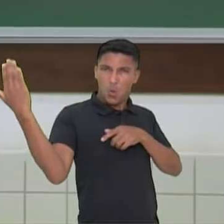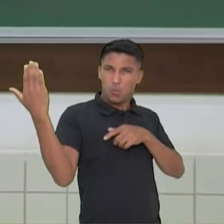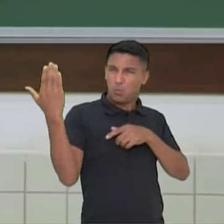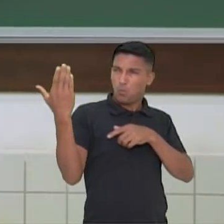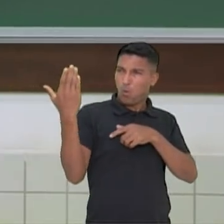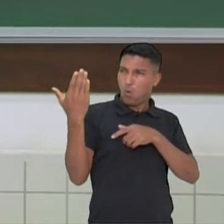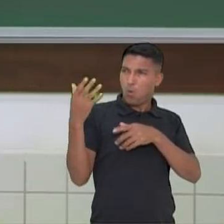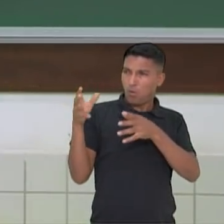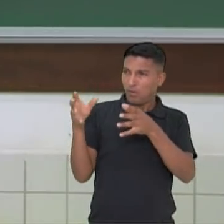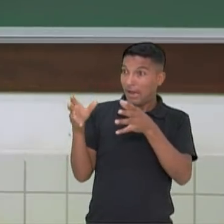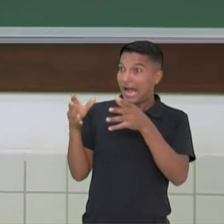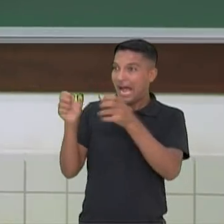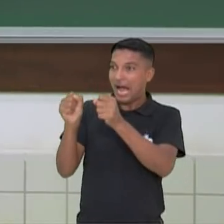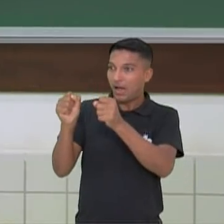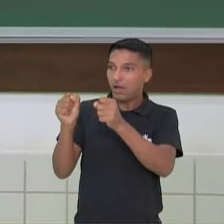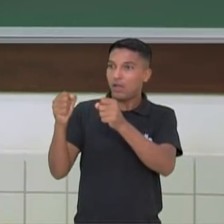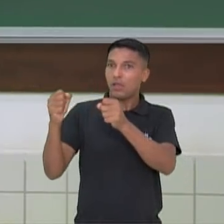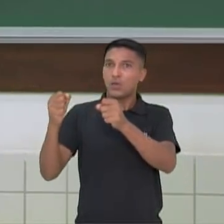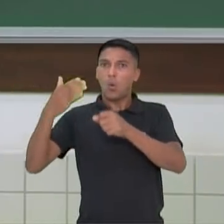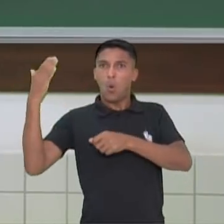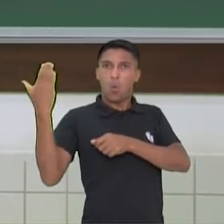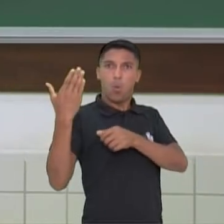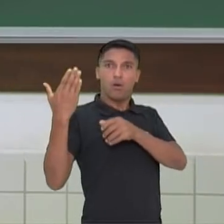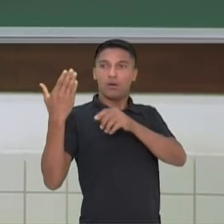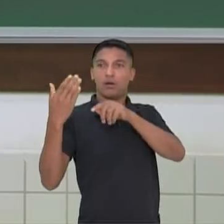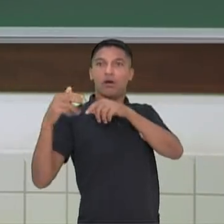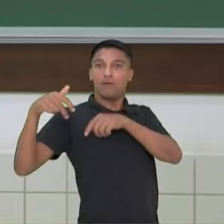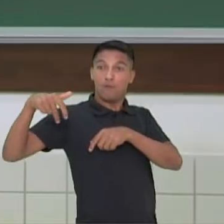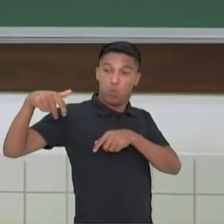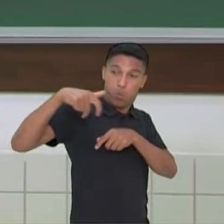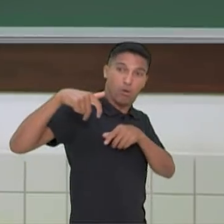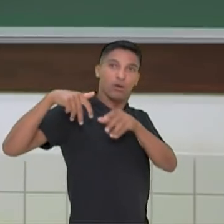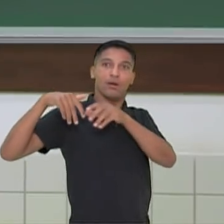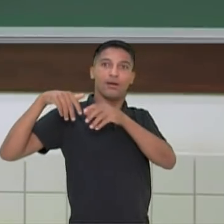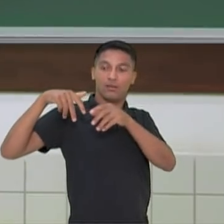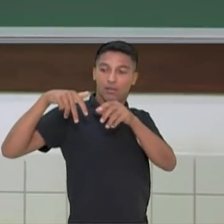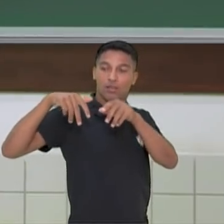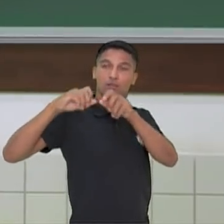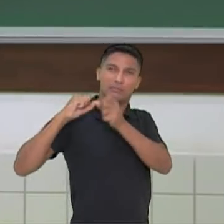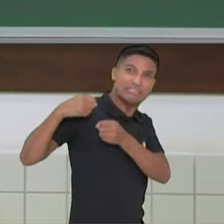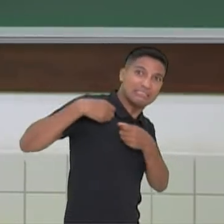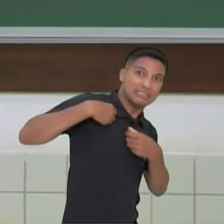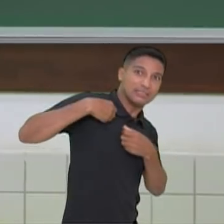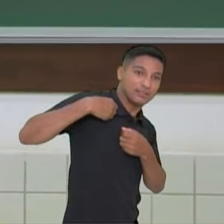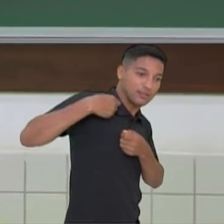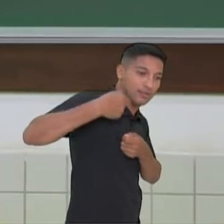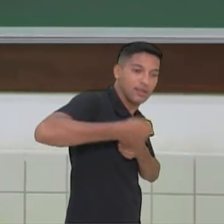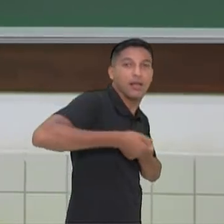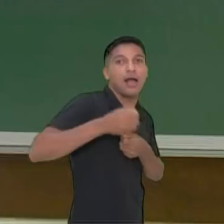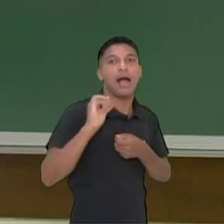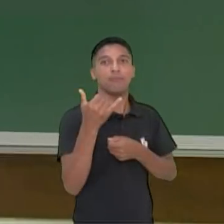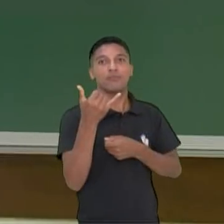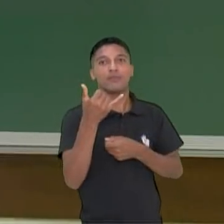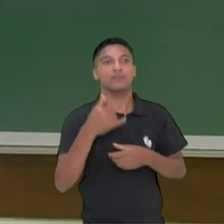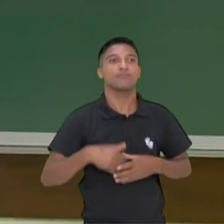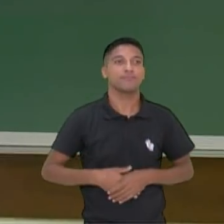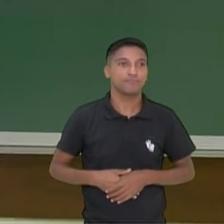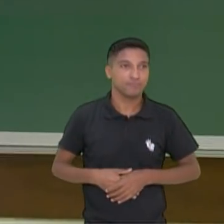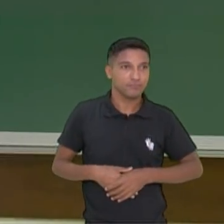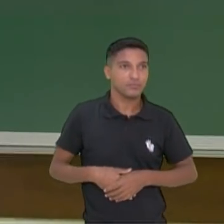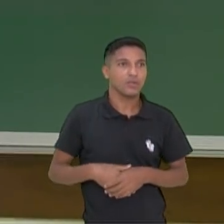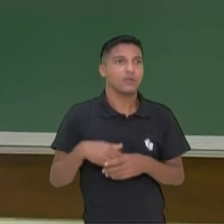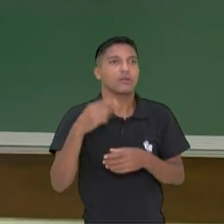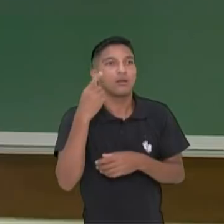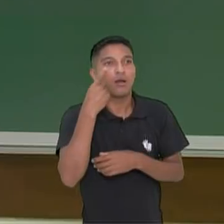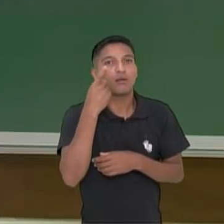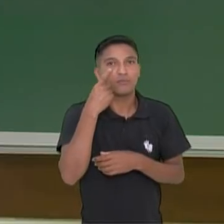né? E anulando aquele ataque que ele intencionou em praticar, tá? Como a gente está vendo